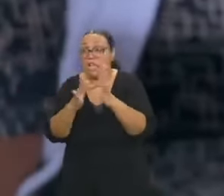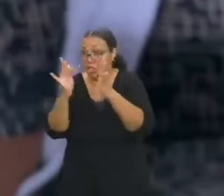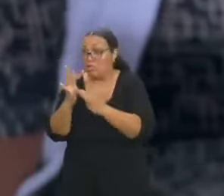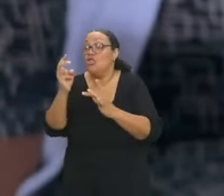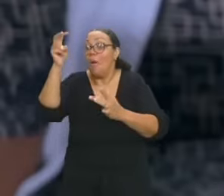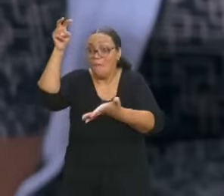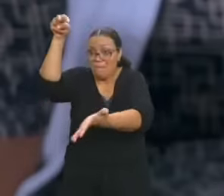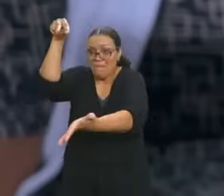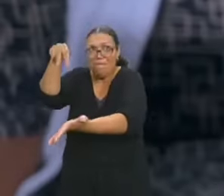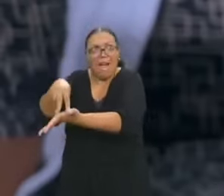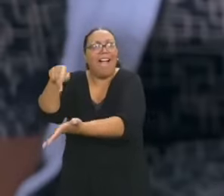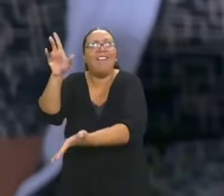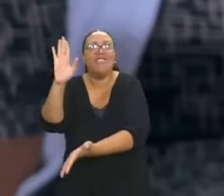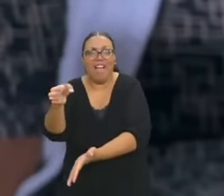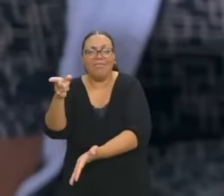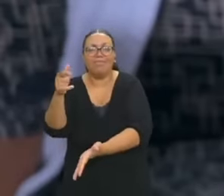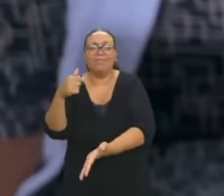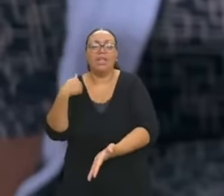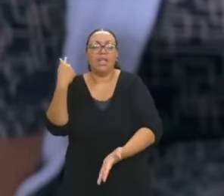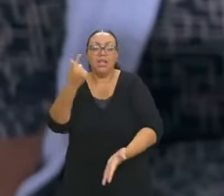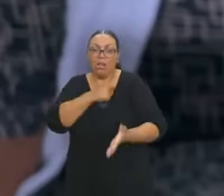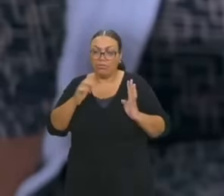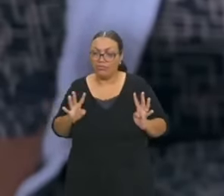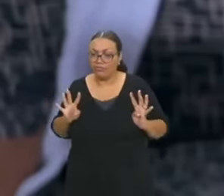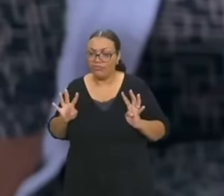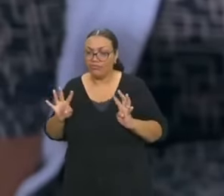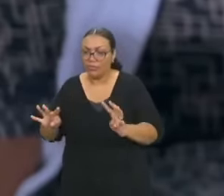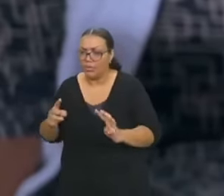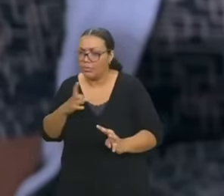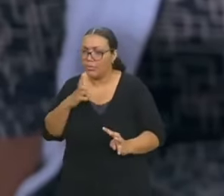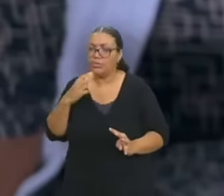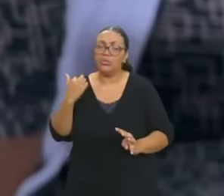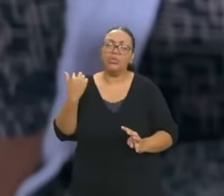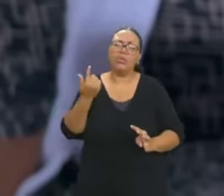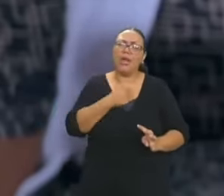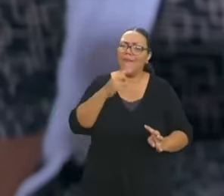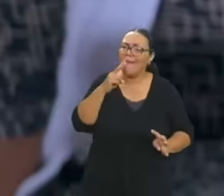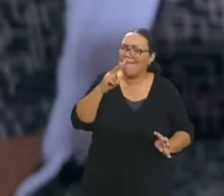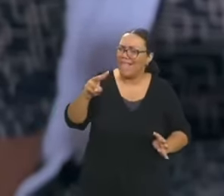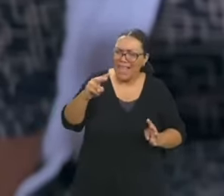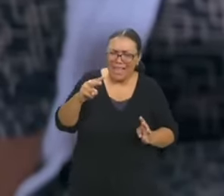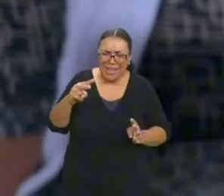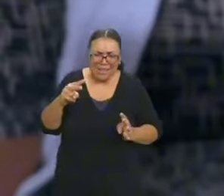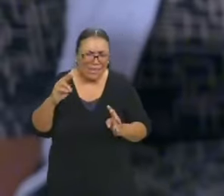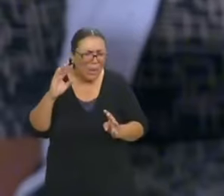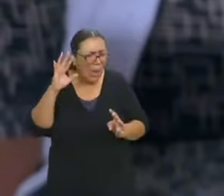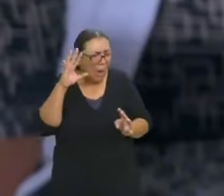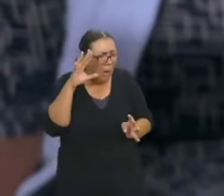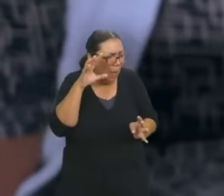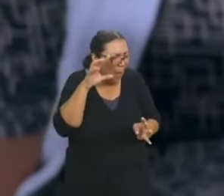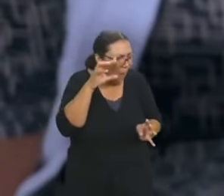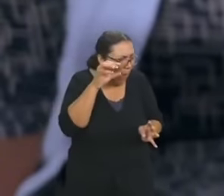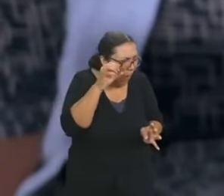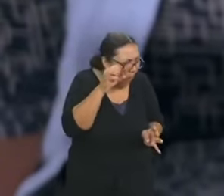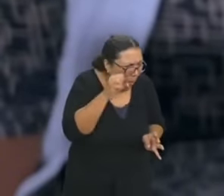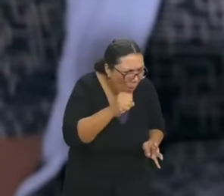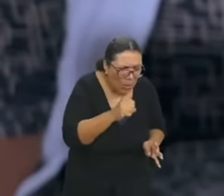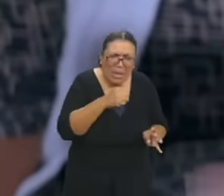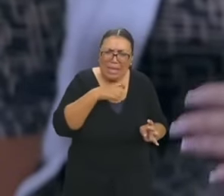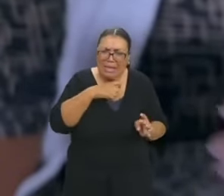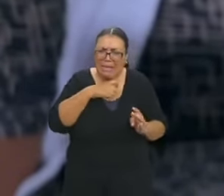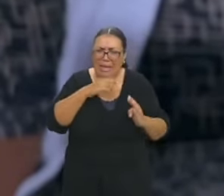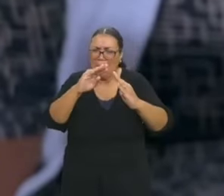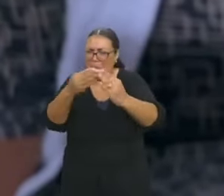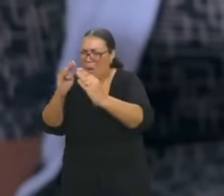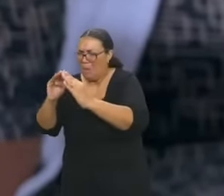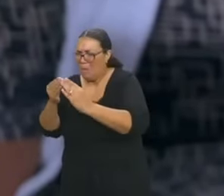lá. E a gente fazendo parte disso, entrando entre os barracos, um lugar muito escuro, a gente passando dentro da